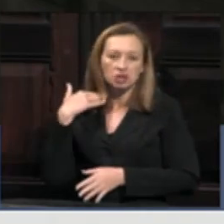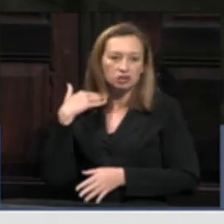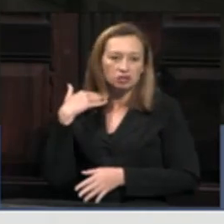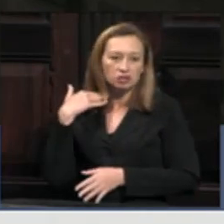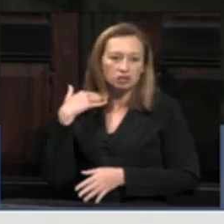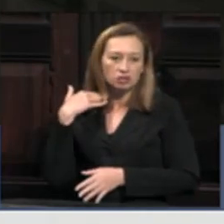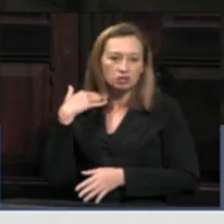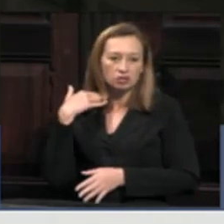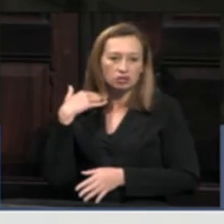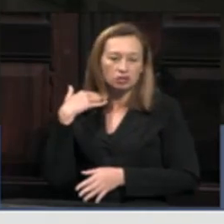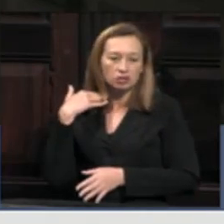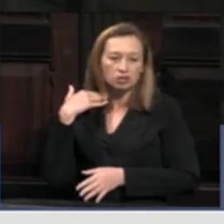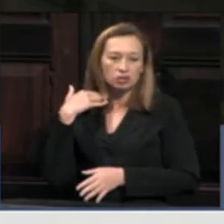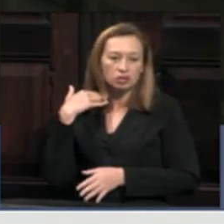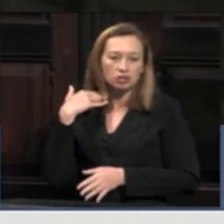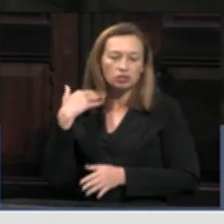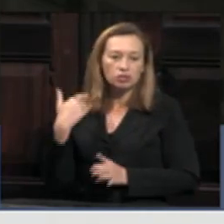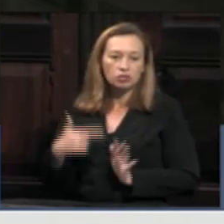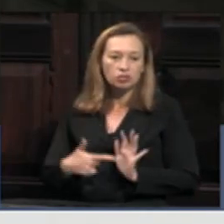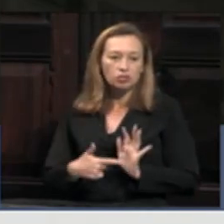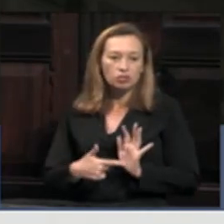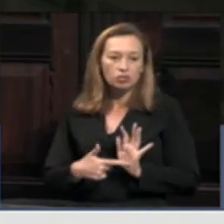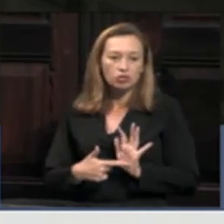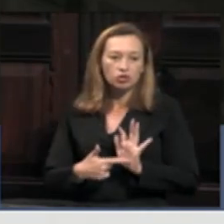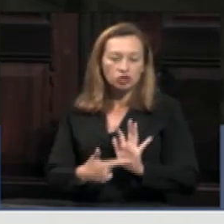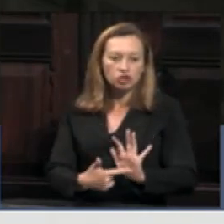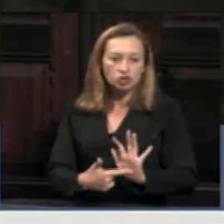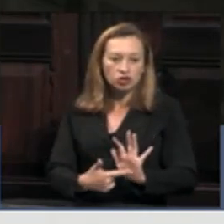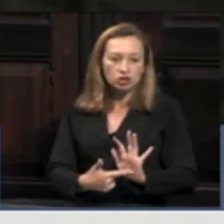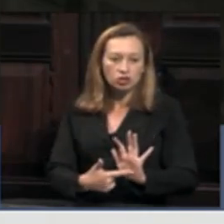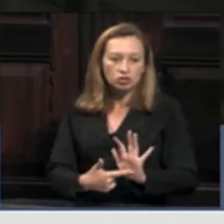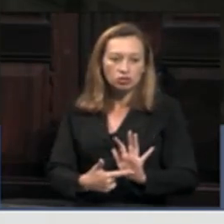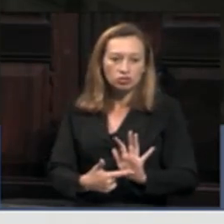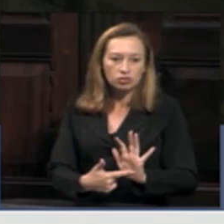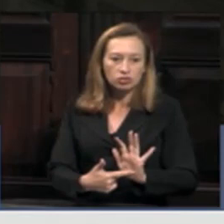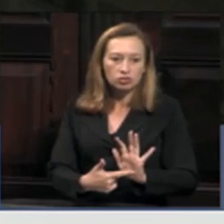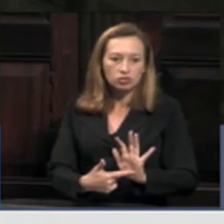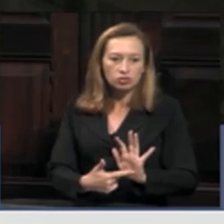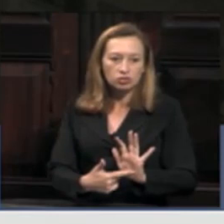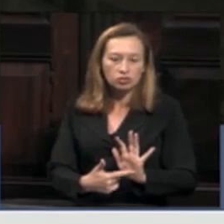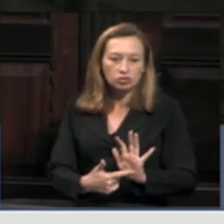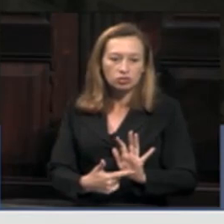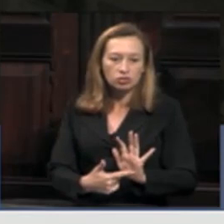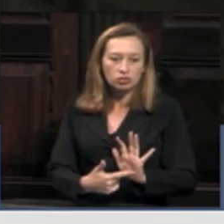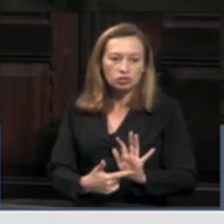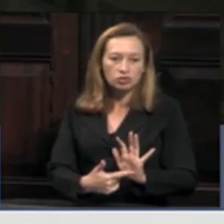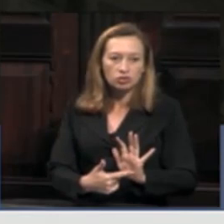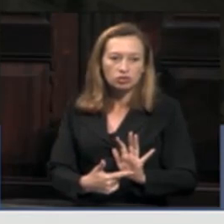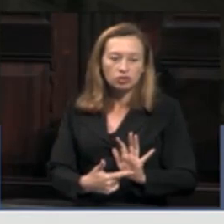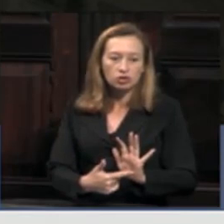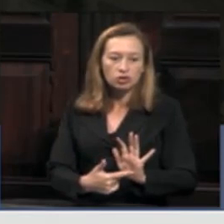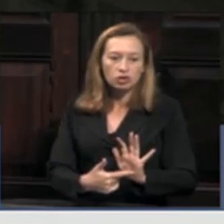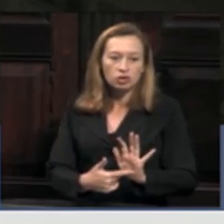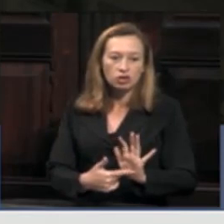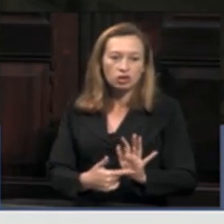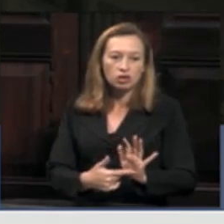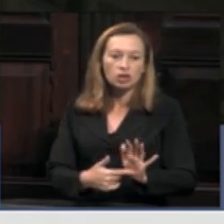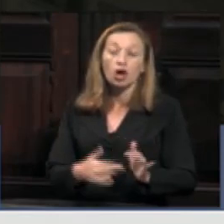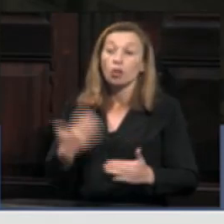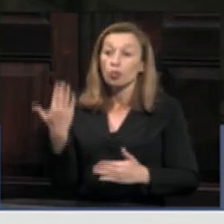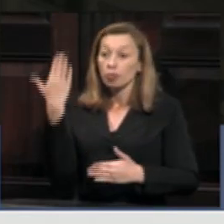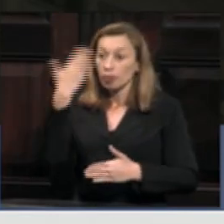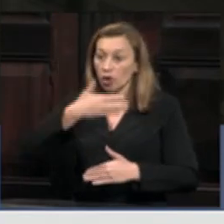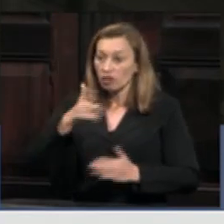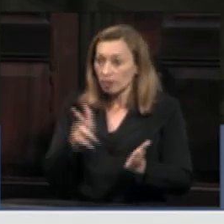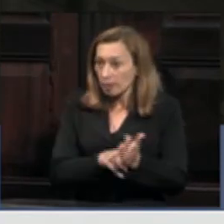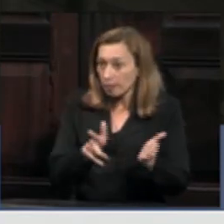de miserabilidade, dá comprovantes de pagamento que, passado 15 dias,